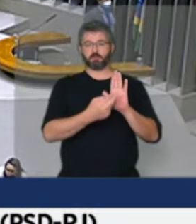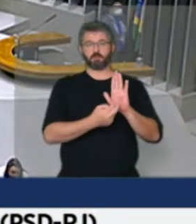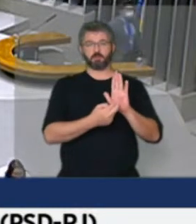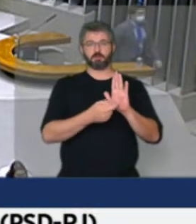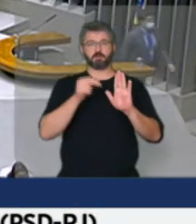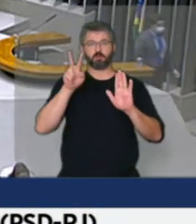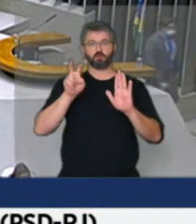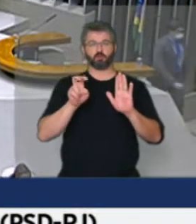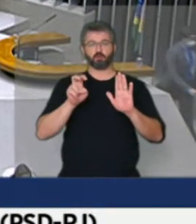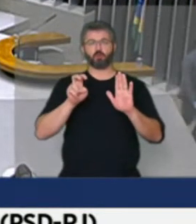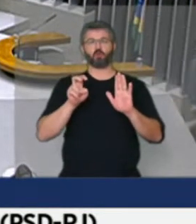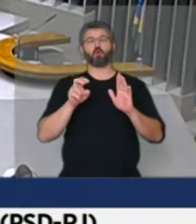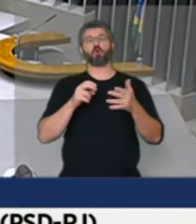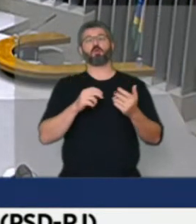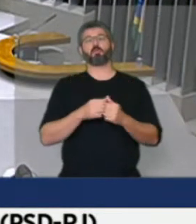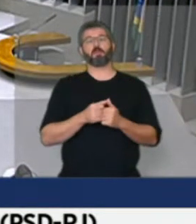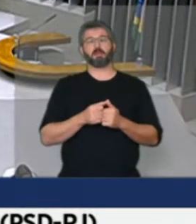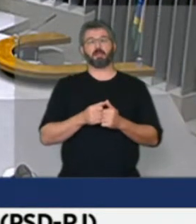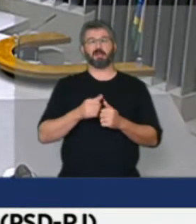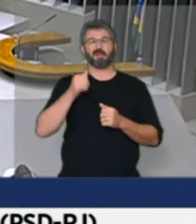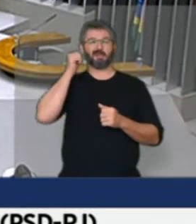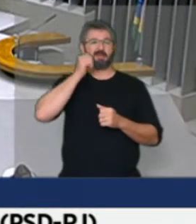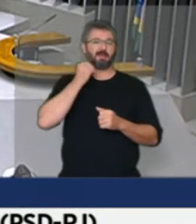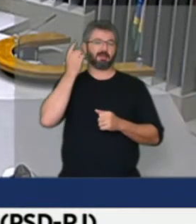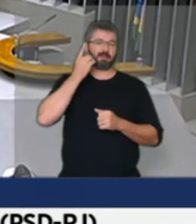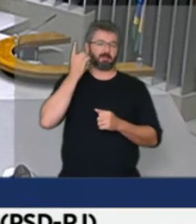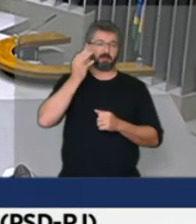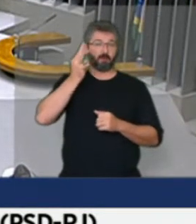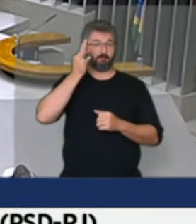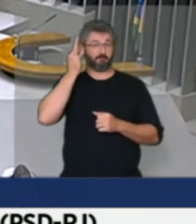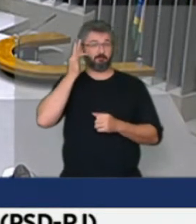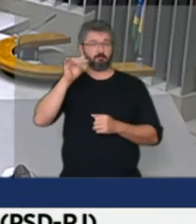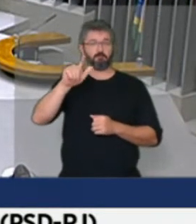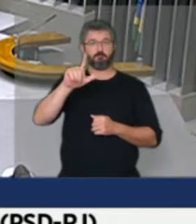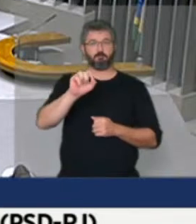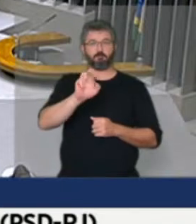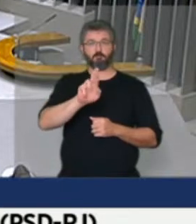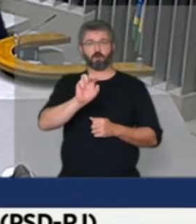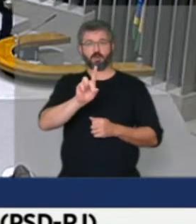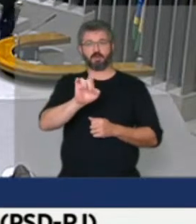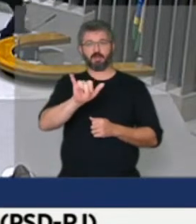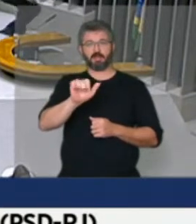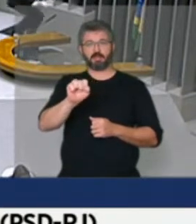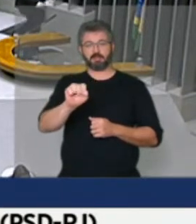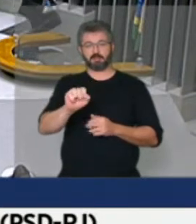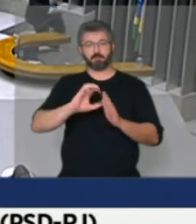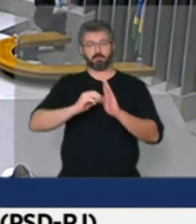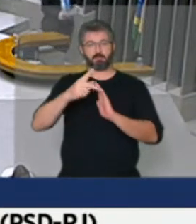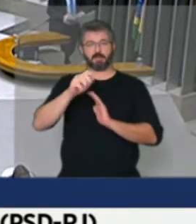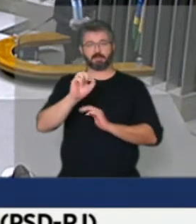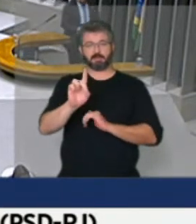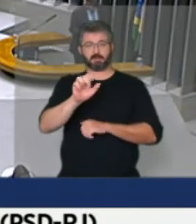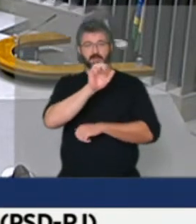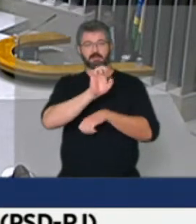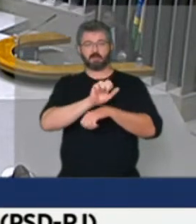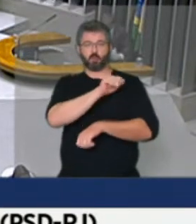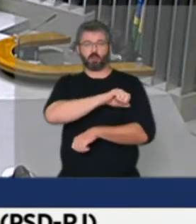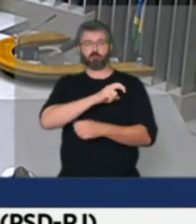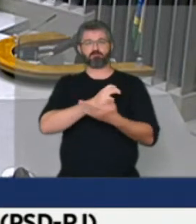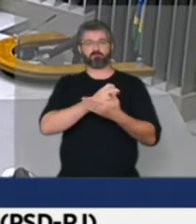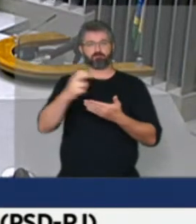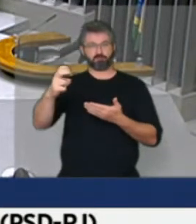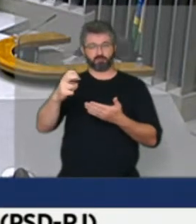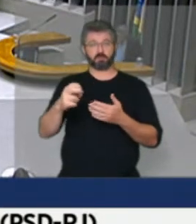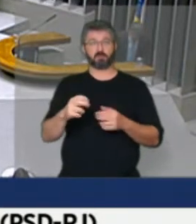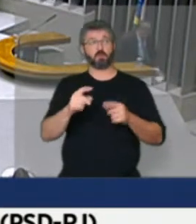que prevê a cassação, a perda do mandato da deputada Flor de Lis, do PSD do Rio de Janeiro. Até agora o painel